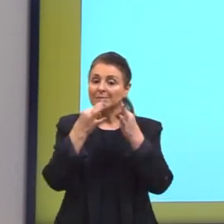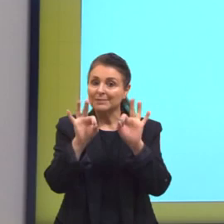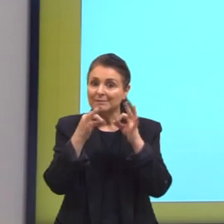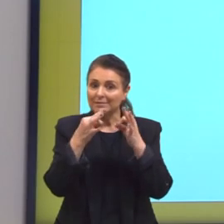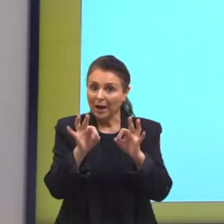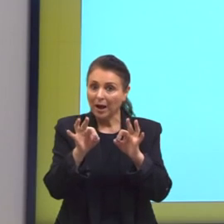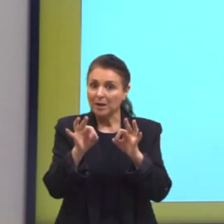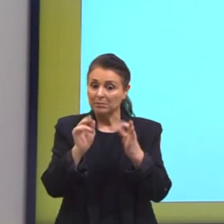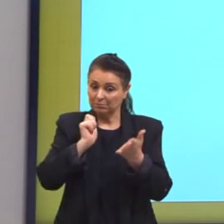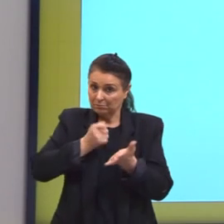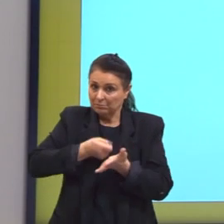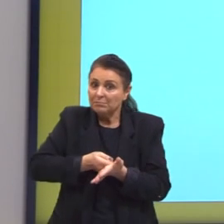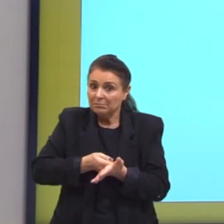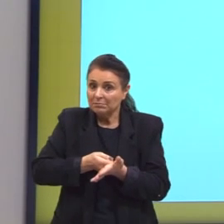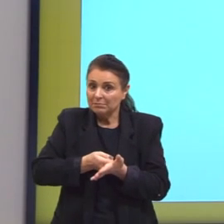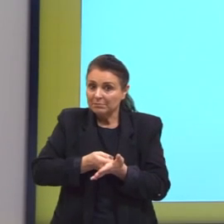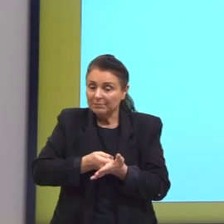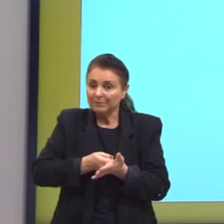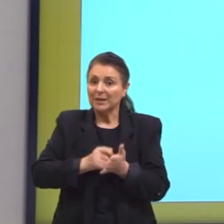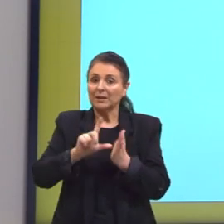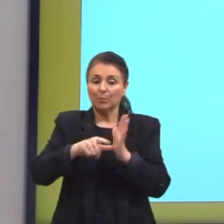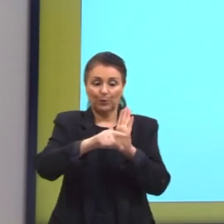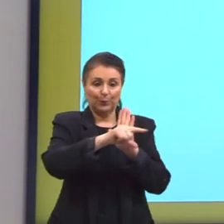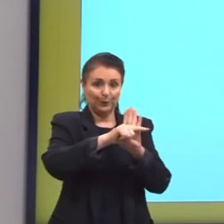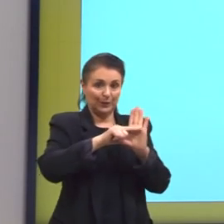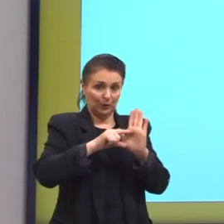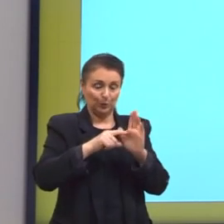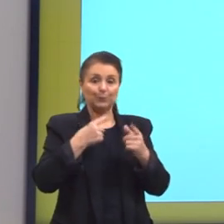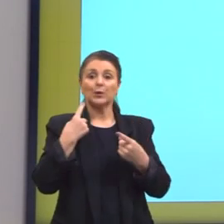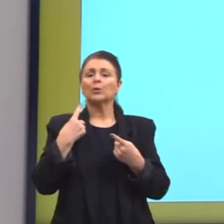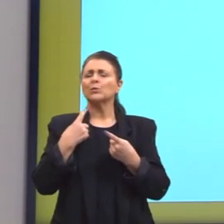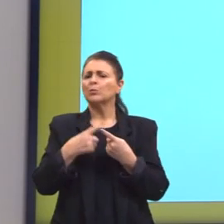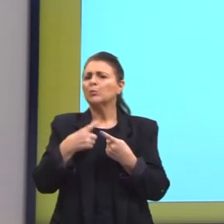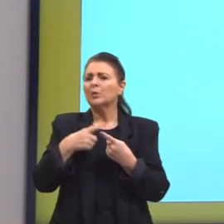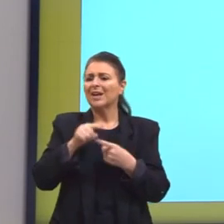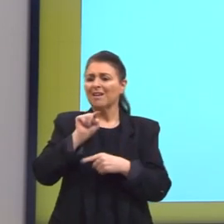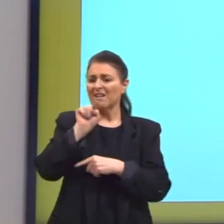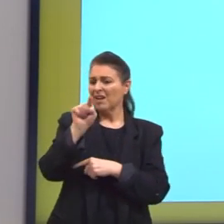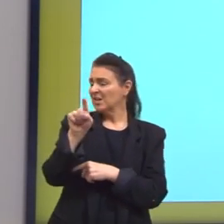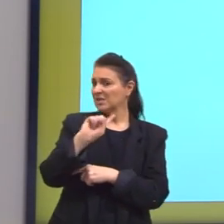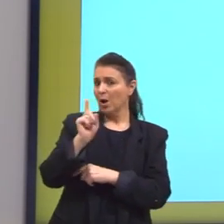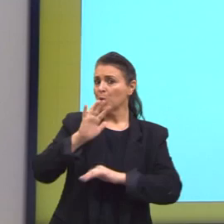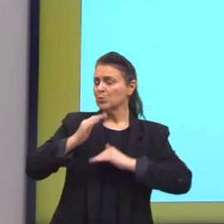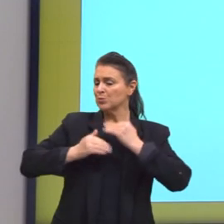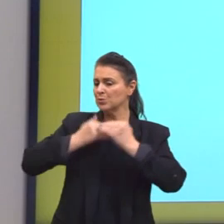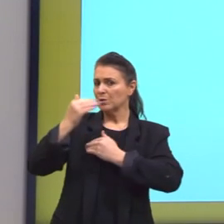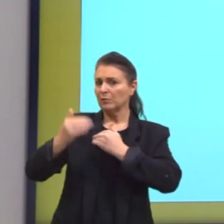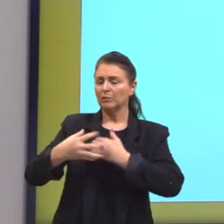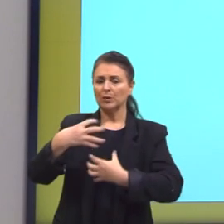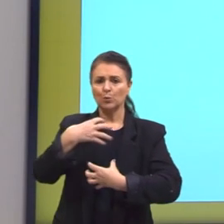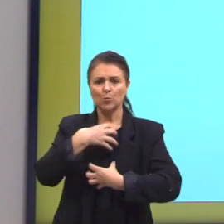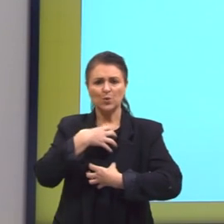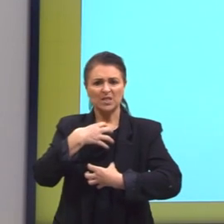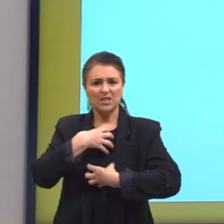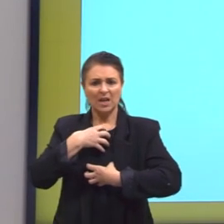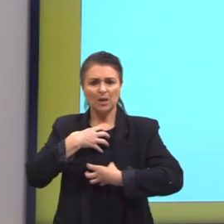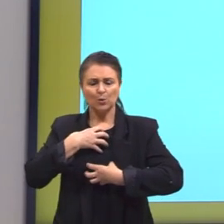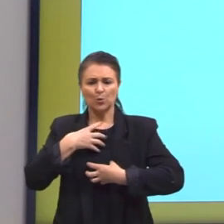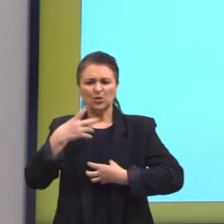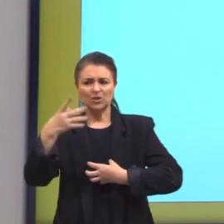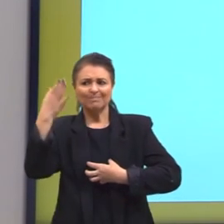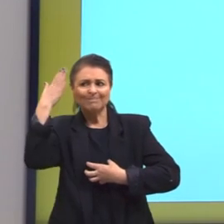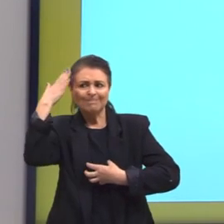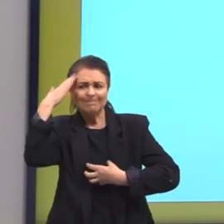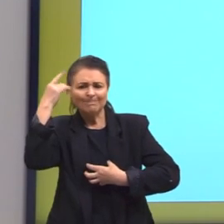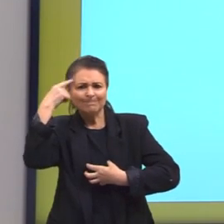depois o próximo período isso porque eles não desenvolveram o senso crítico que possibilita